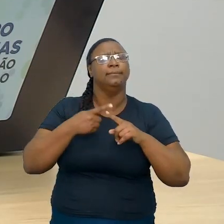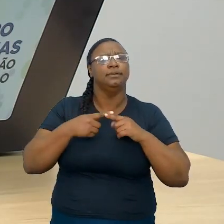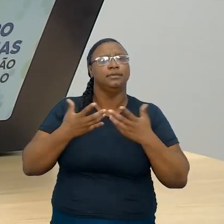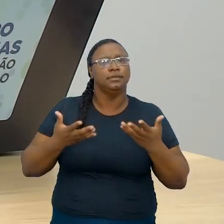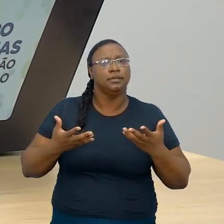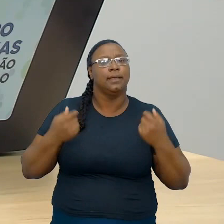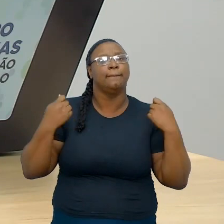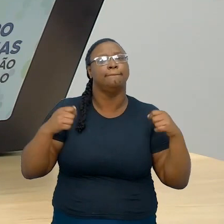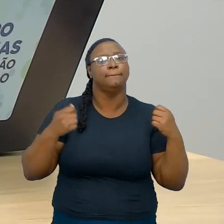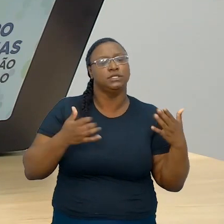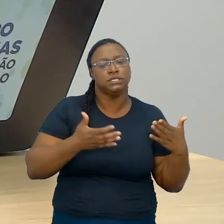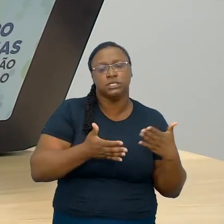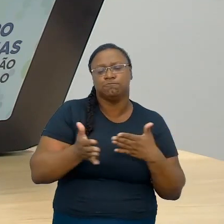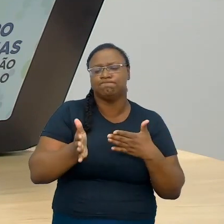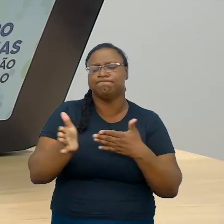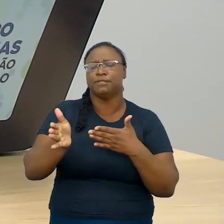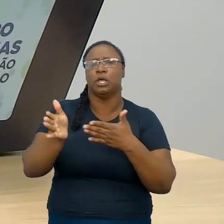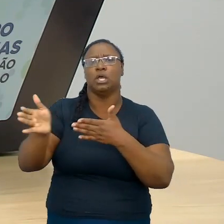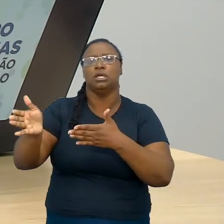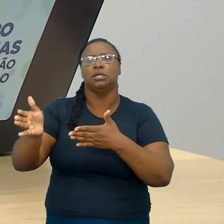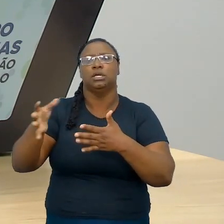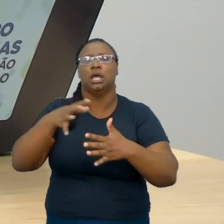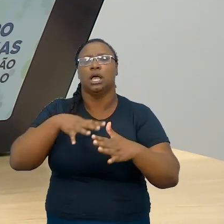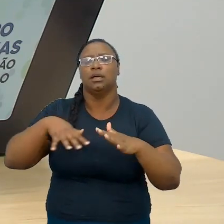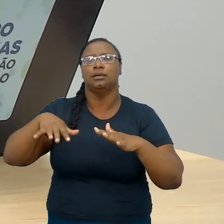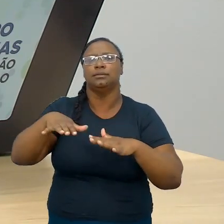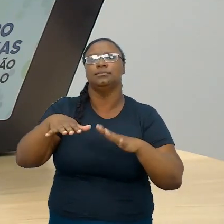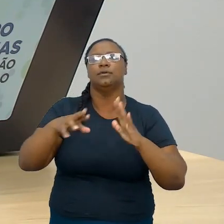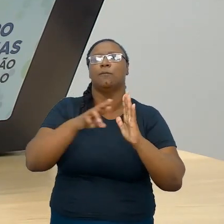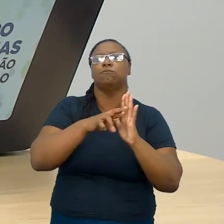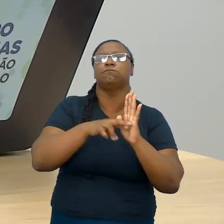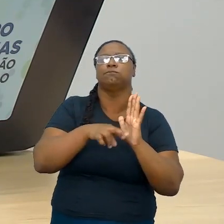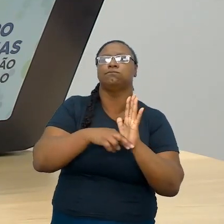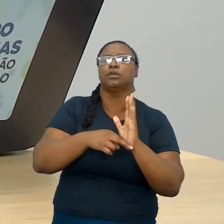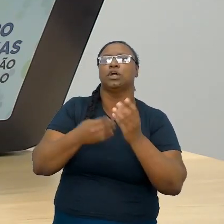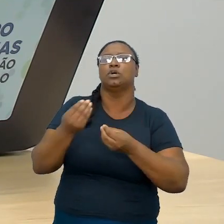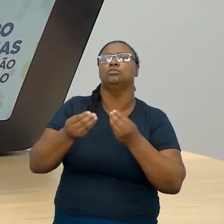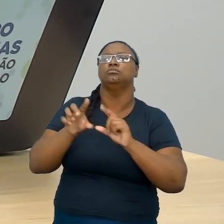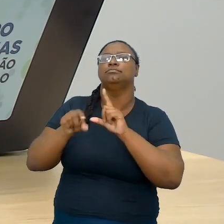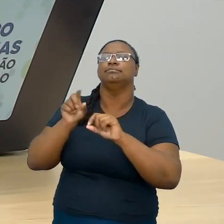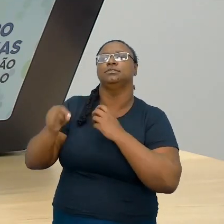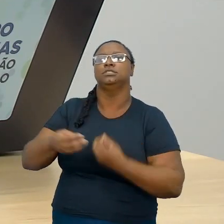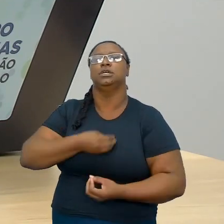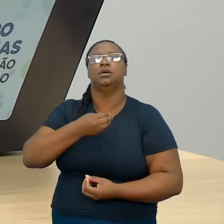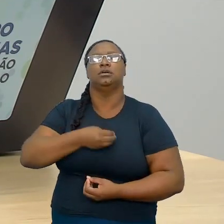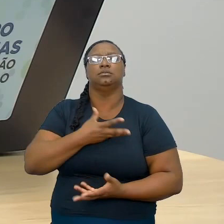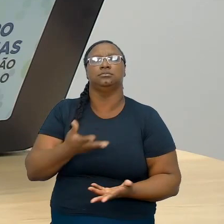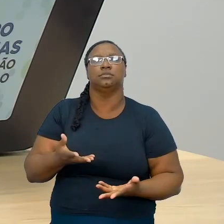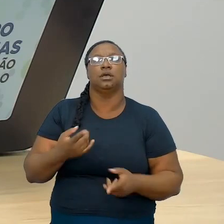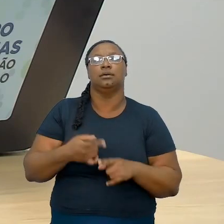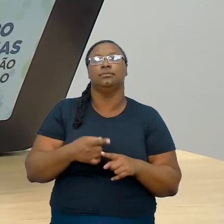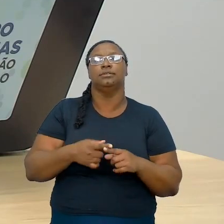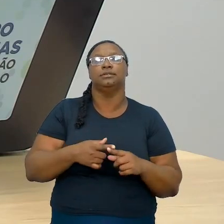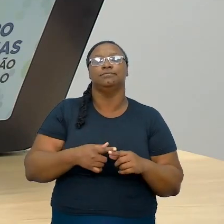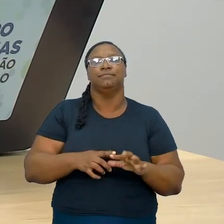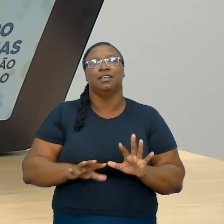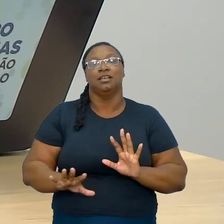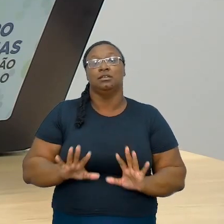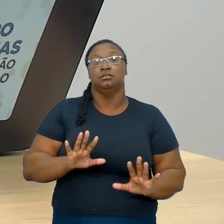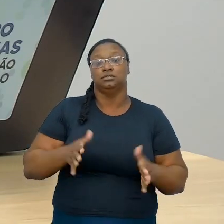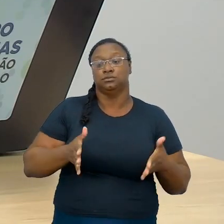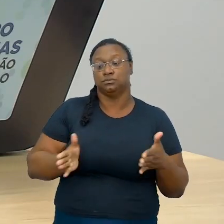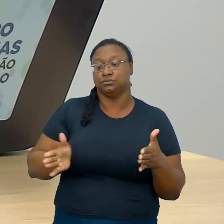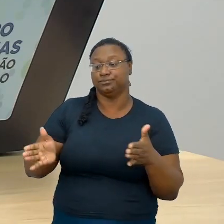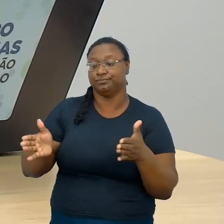acompanhando se está dentro do projeto de vida que ele escolheu, né? Por quê? Porque às vezes no percurso a gente